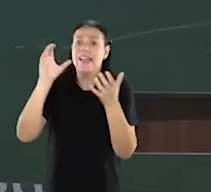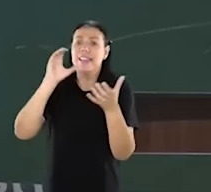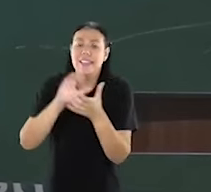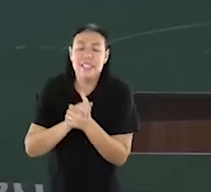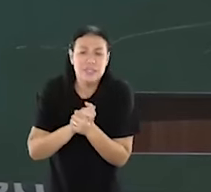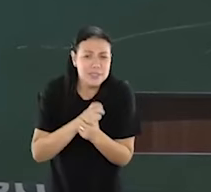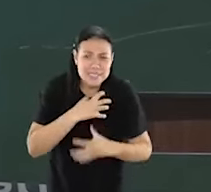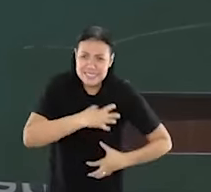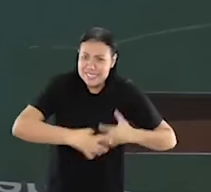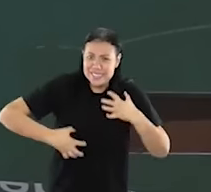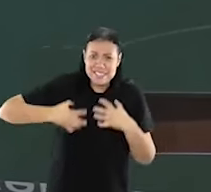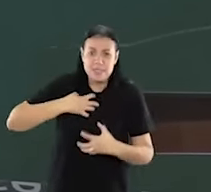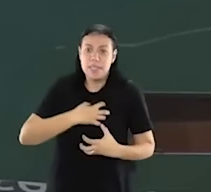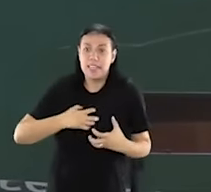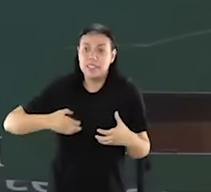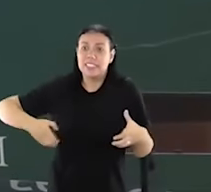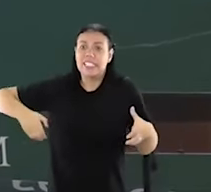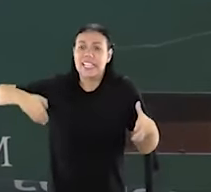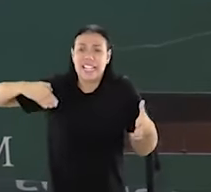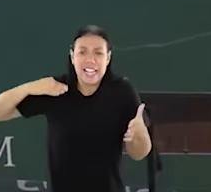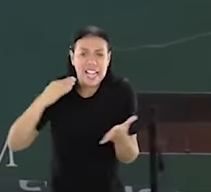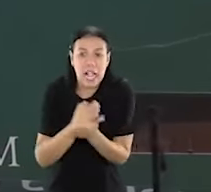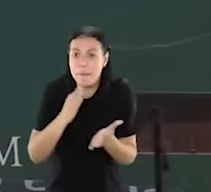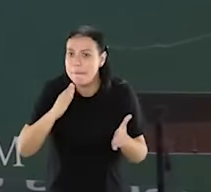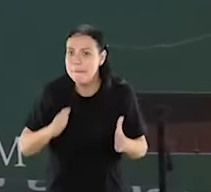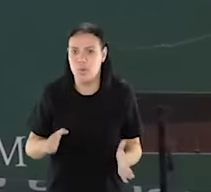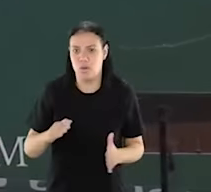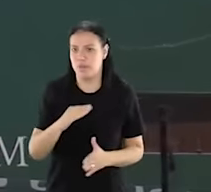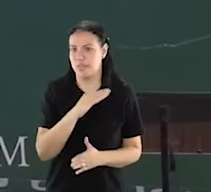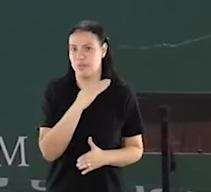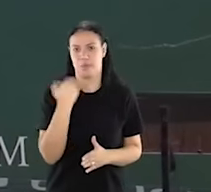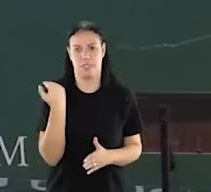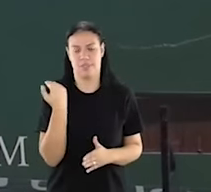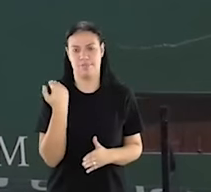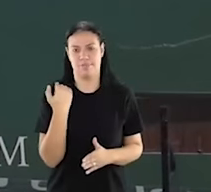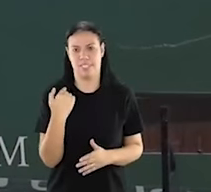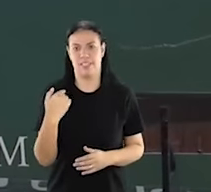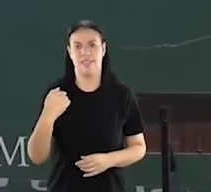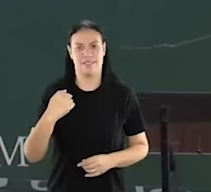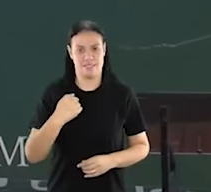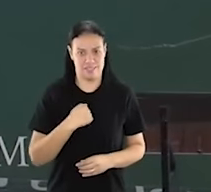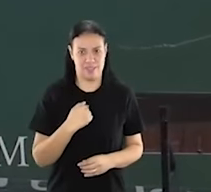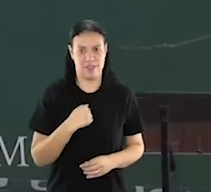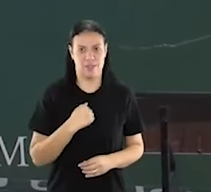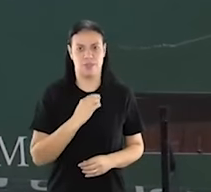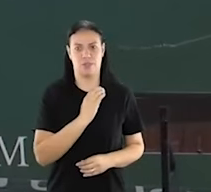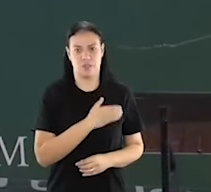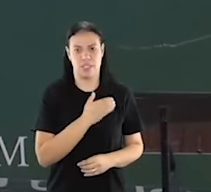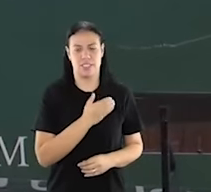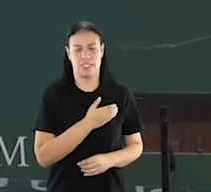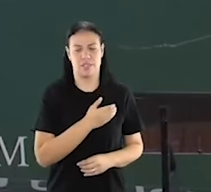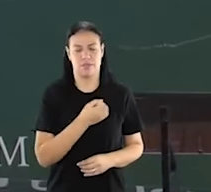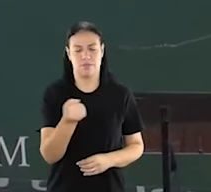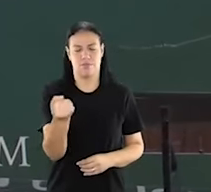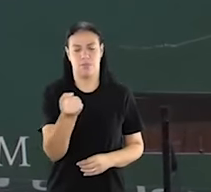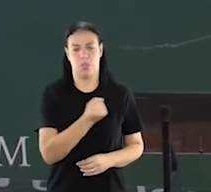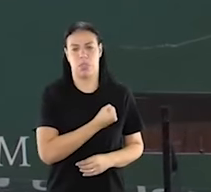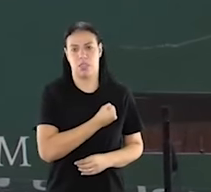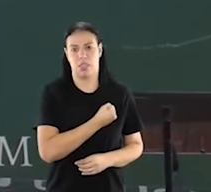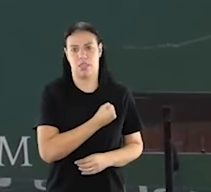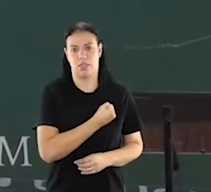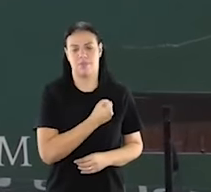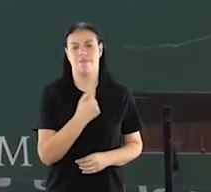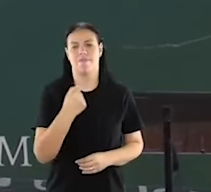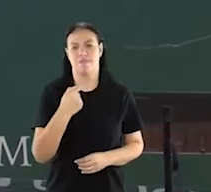morrer. E aquilo foi um golpe no meu coração. Cheguei tarde demais.